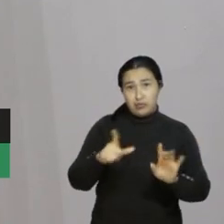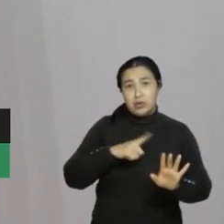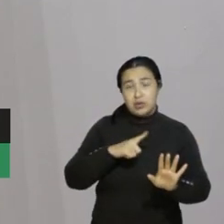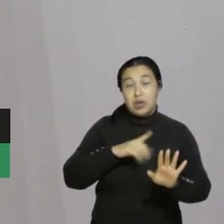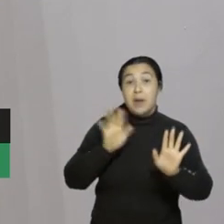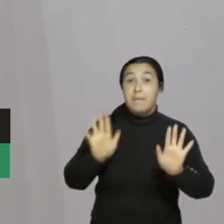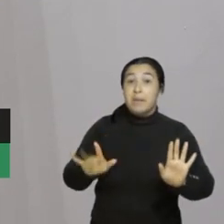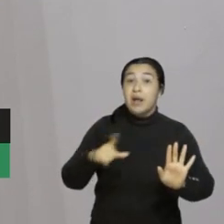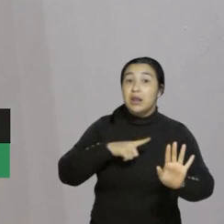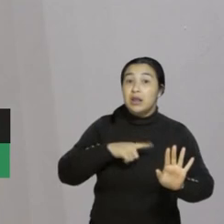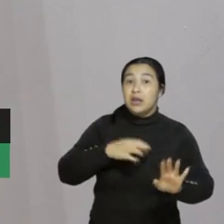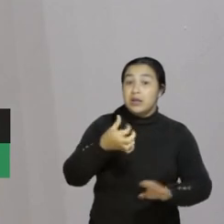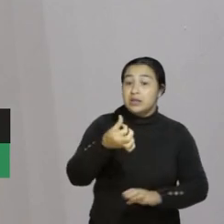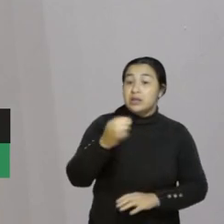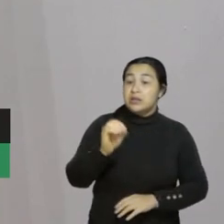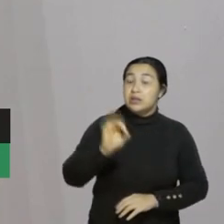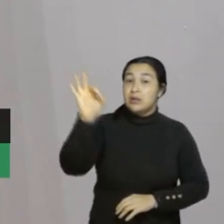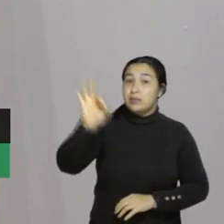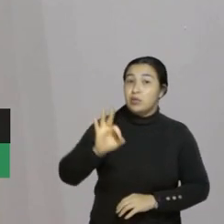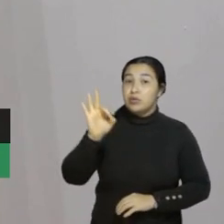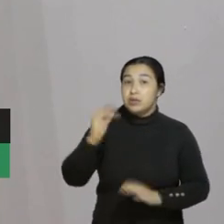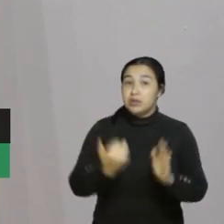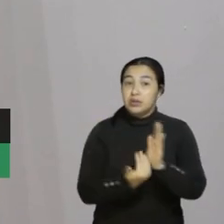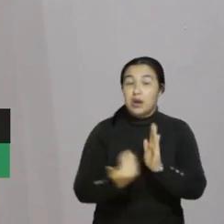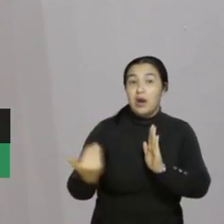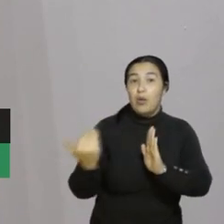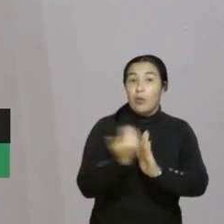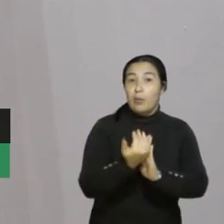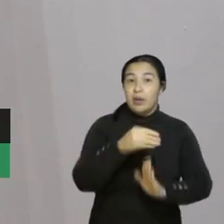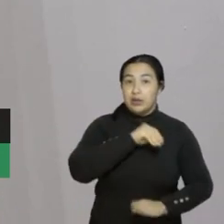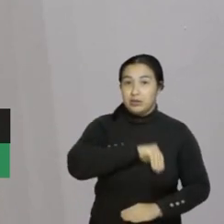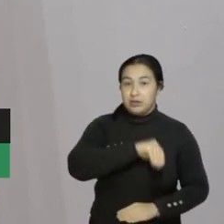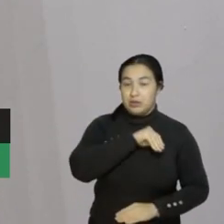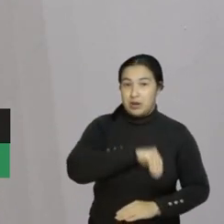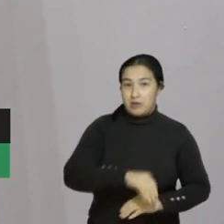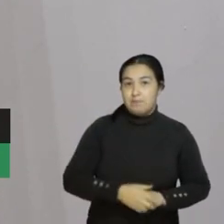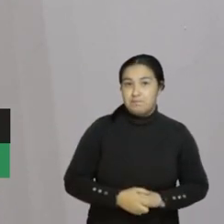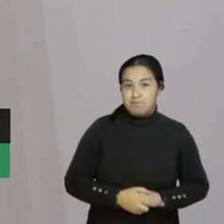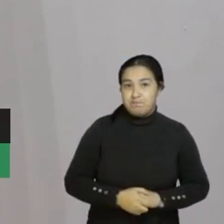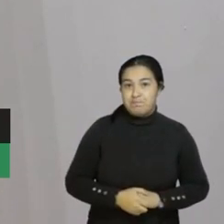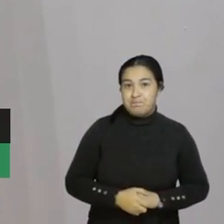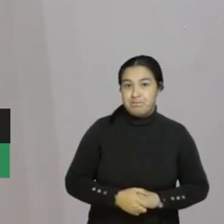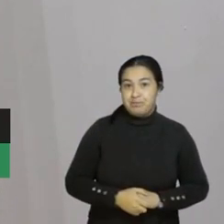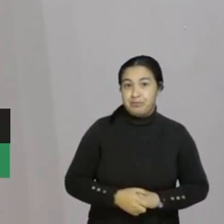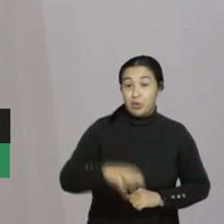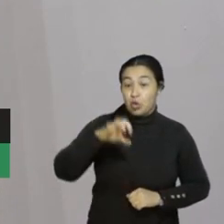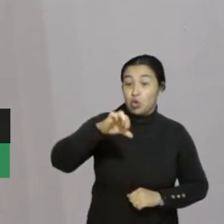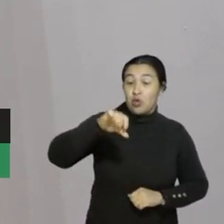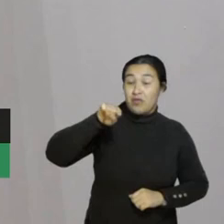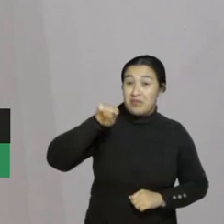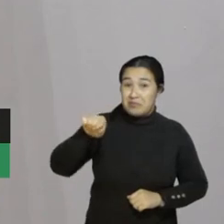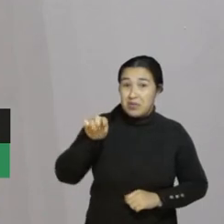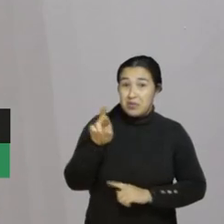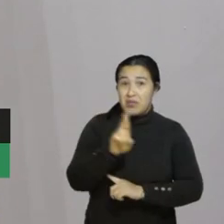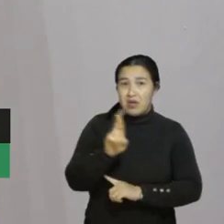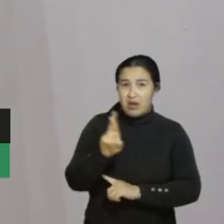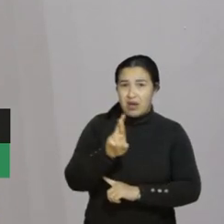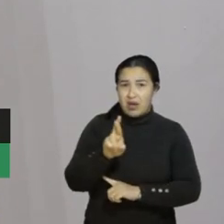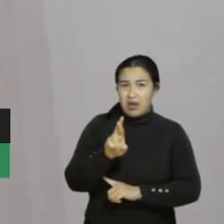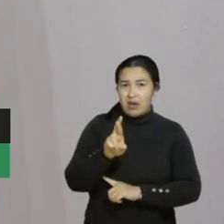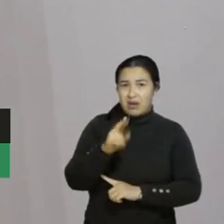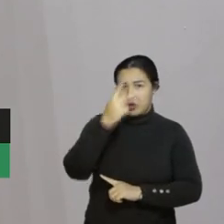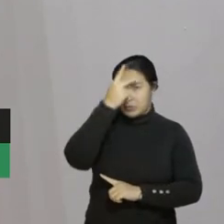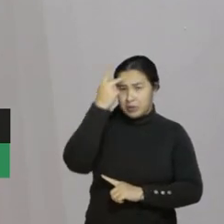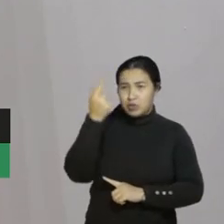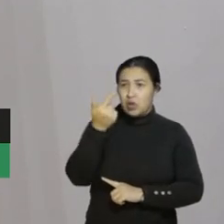de 60% no aumento, aumento de 60% de salário. E R$ 9.000 para cobrir férias de colega,